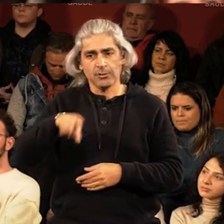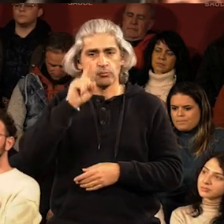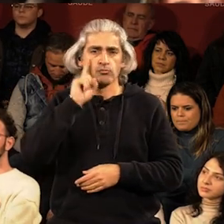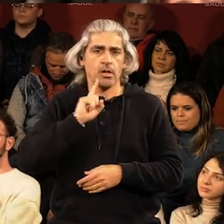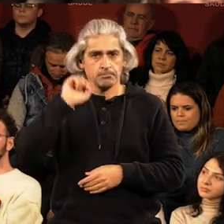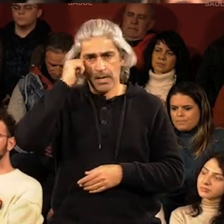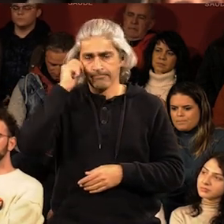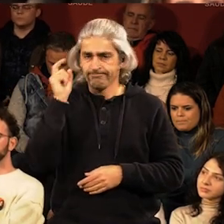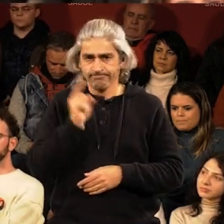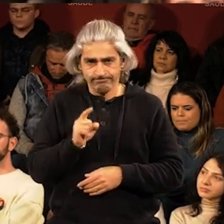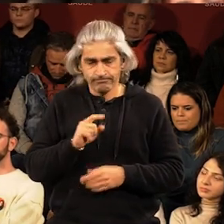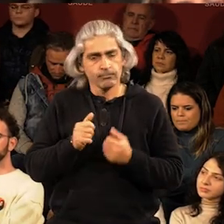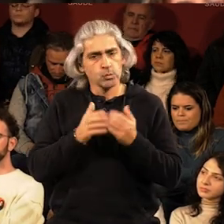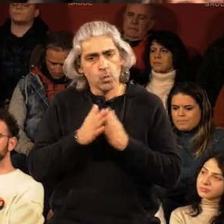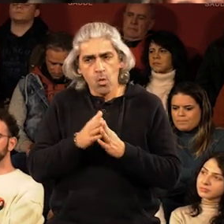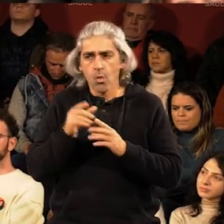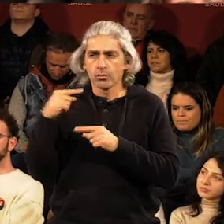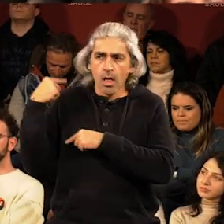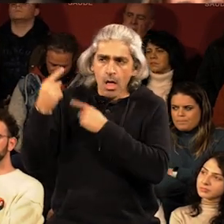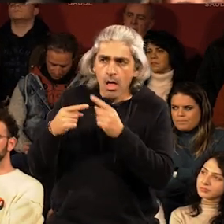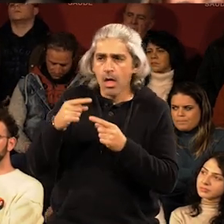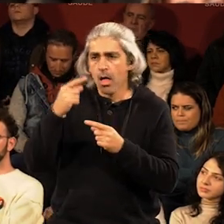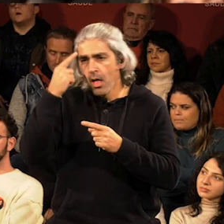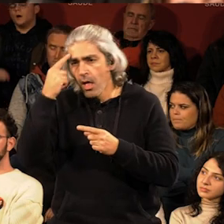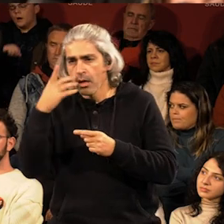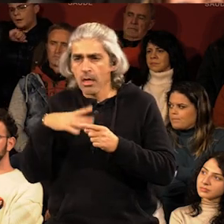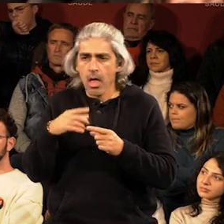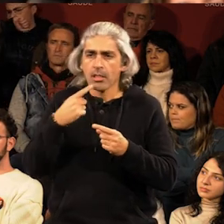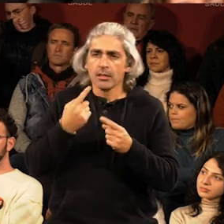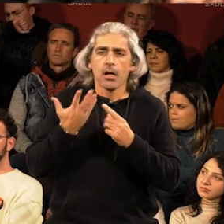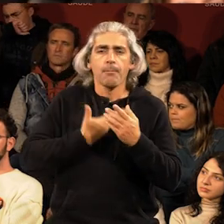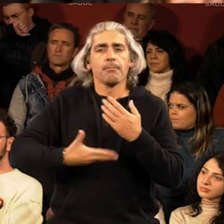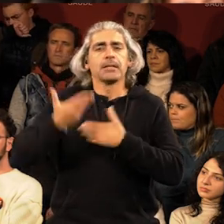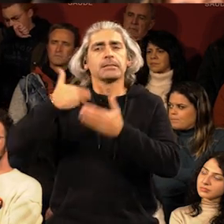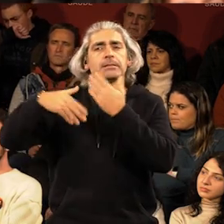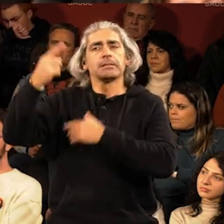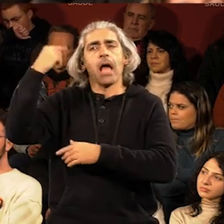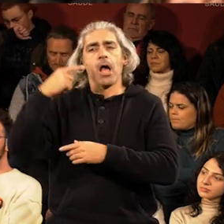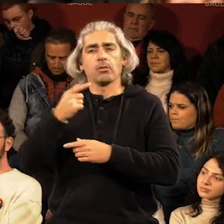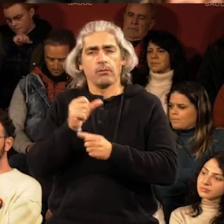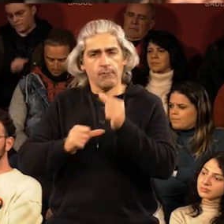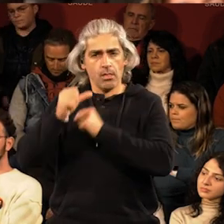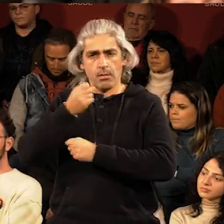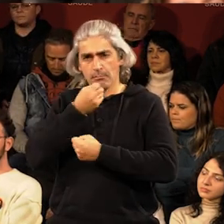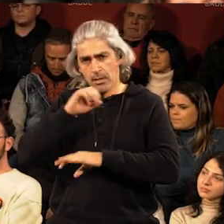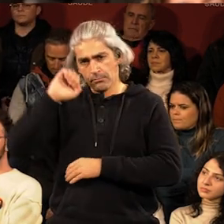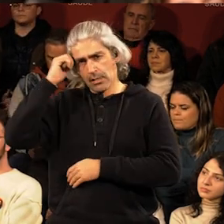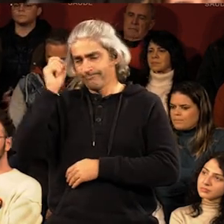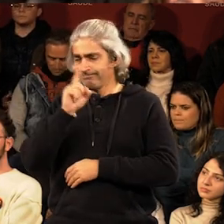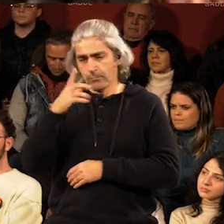das mulheres contra todos os conservadorismos que nos querem atirar para o passado hoje quero prestar